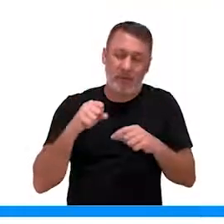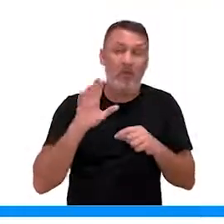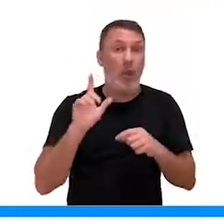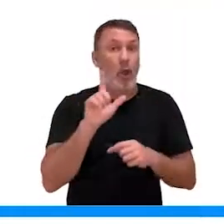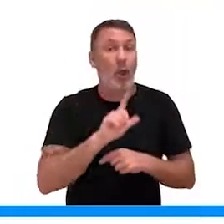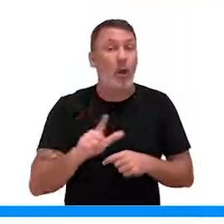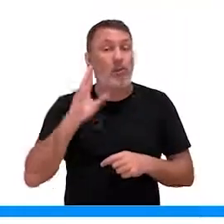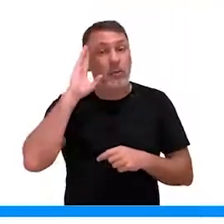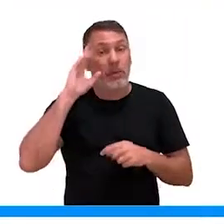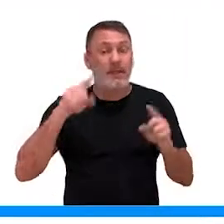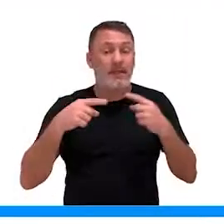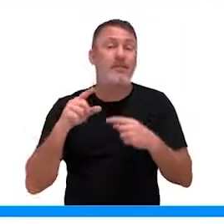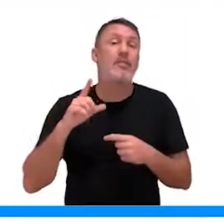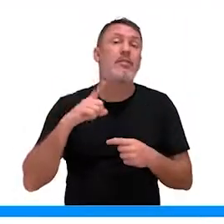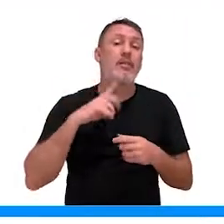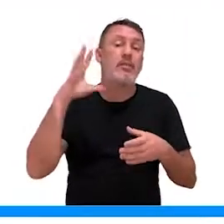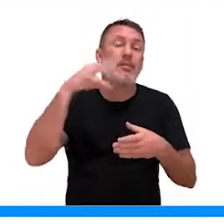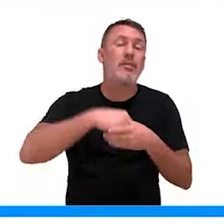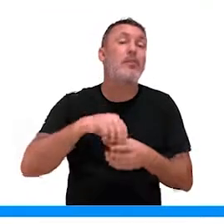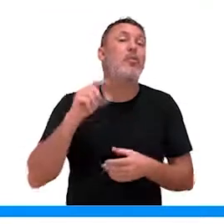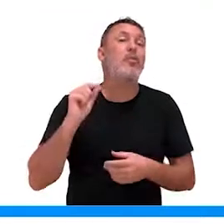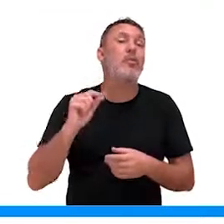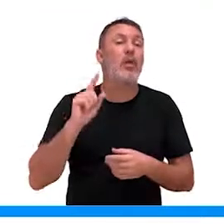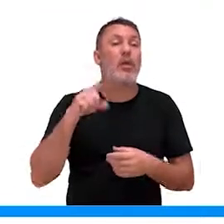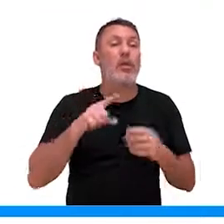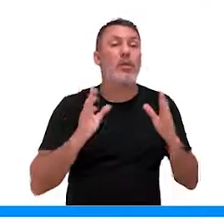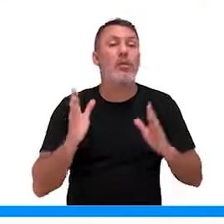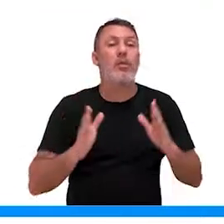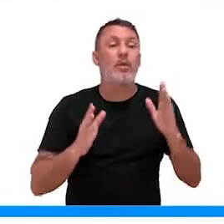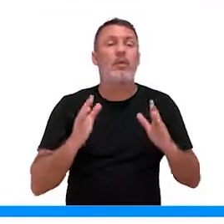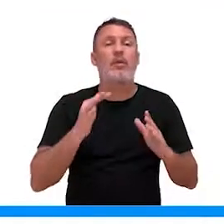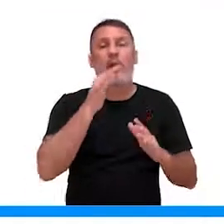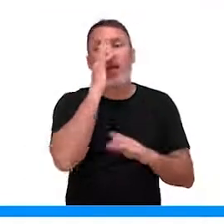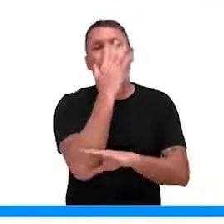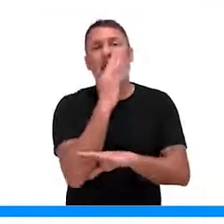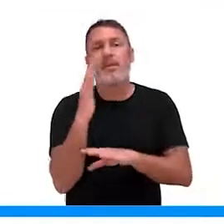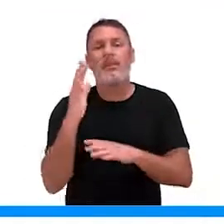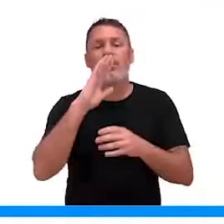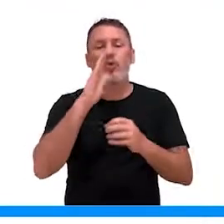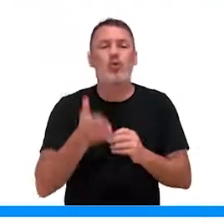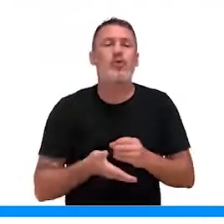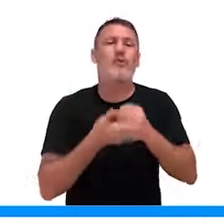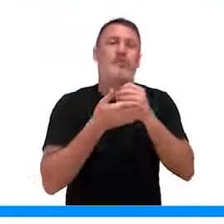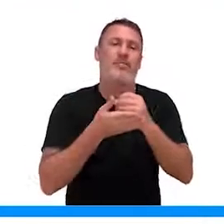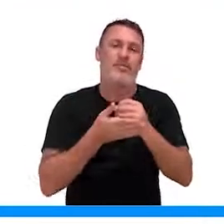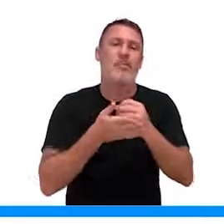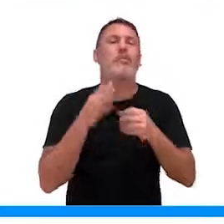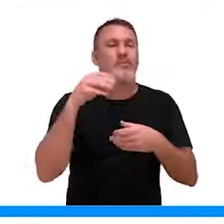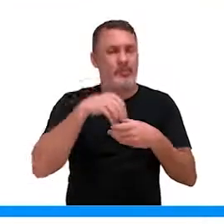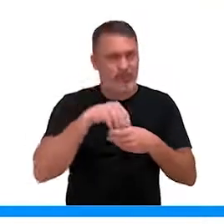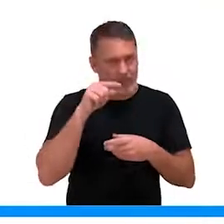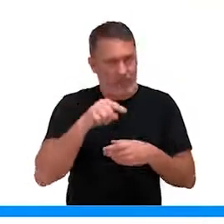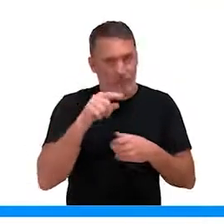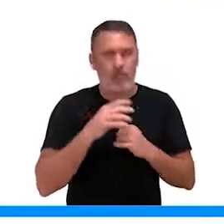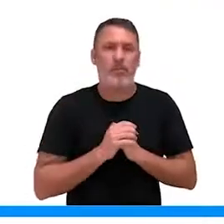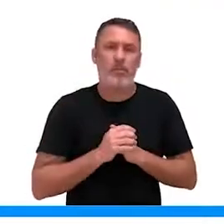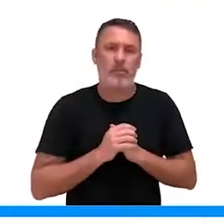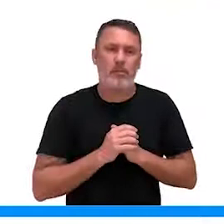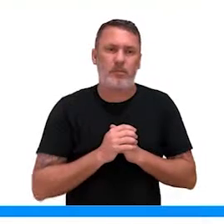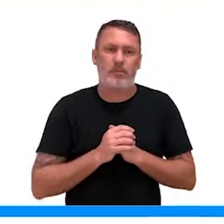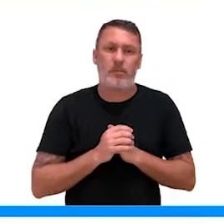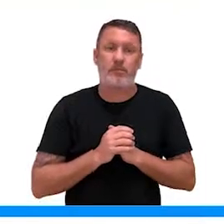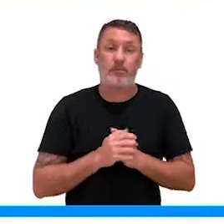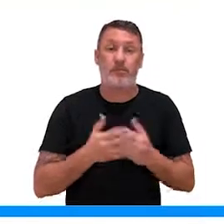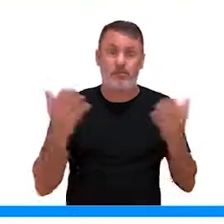passam principalmente, galera, pela perspectiva ambiental sustentável. Hoje, a